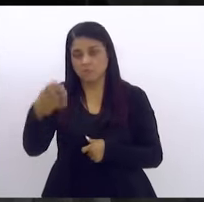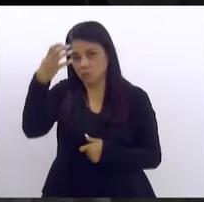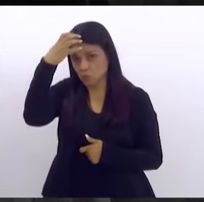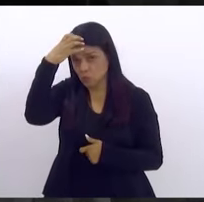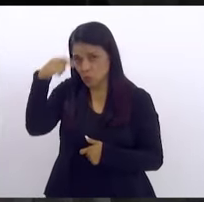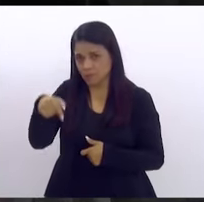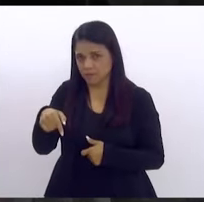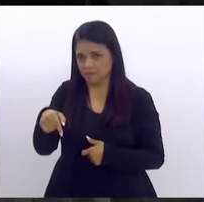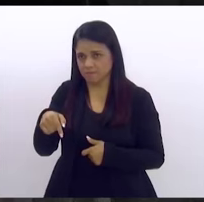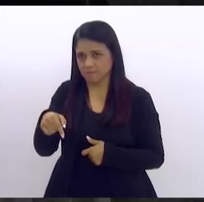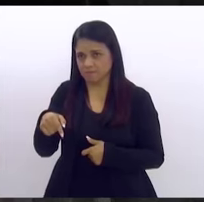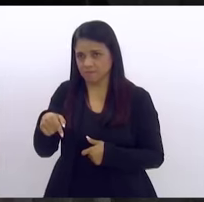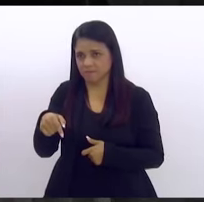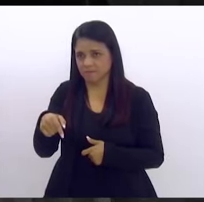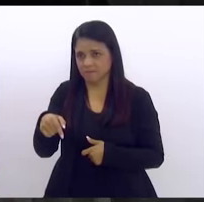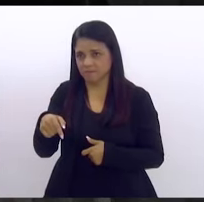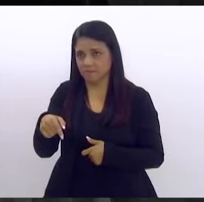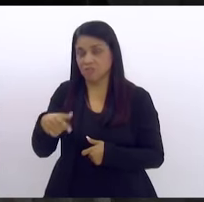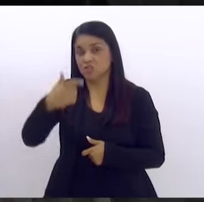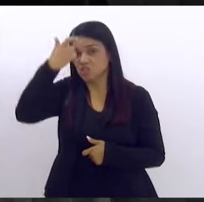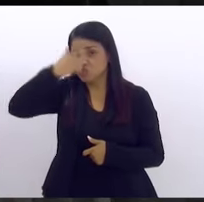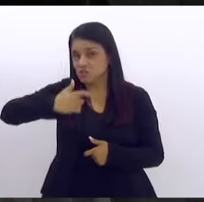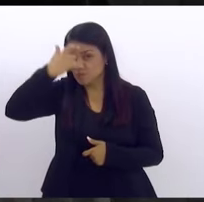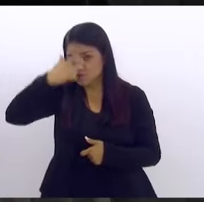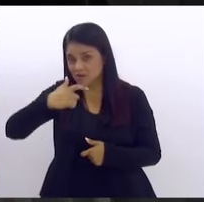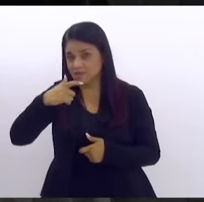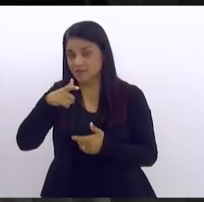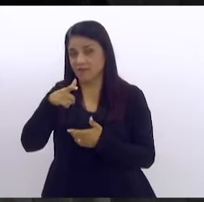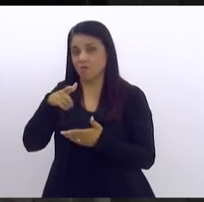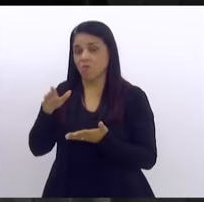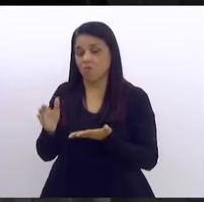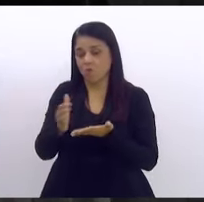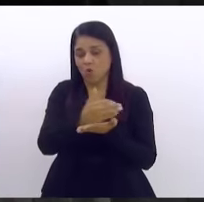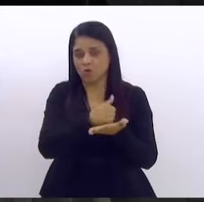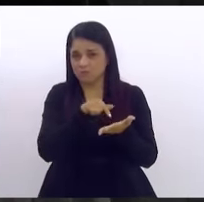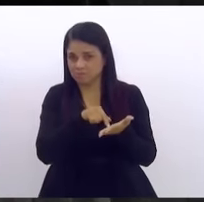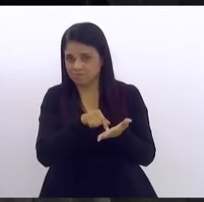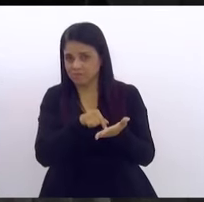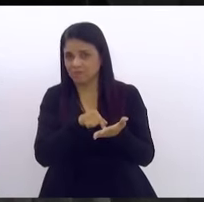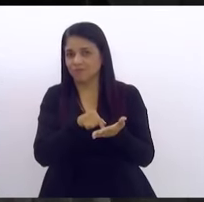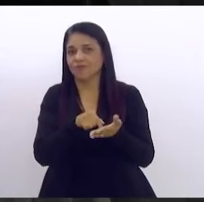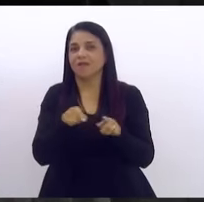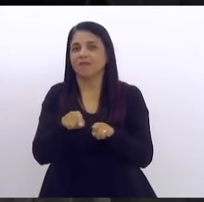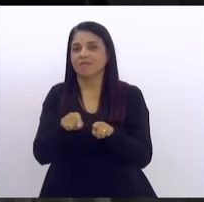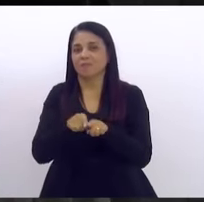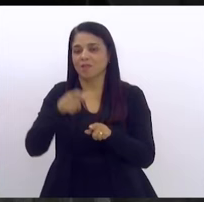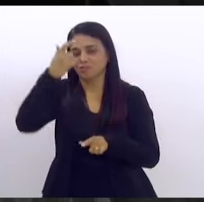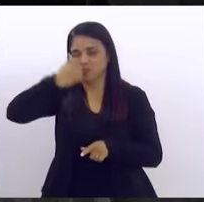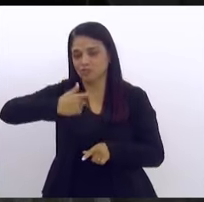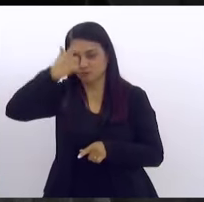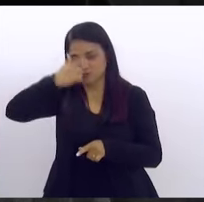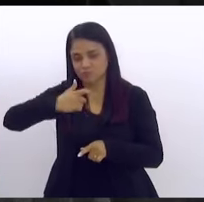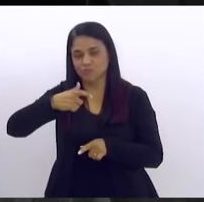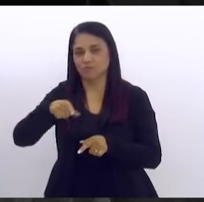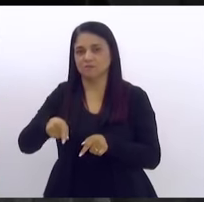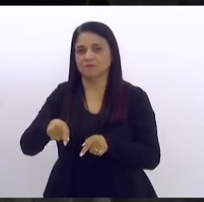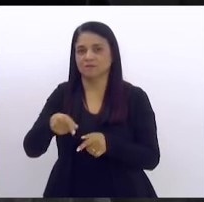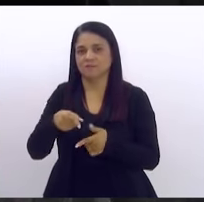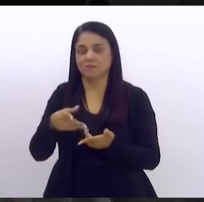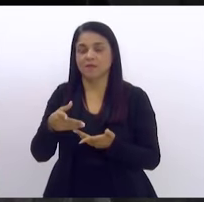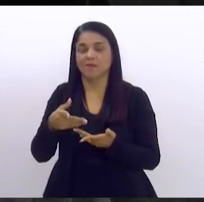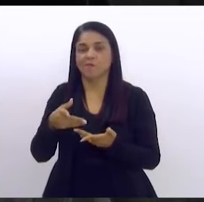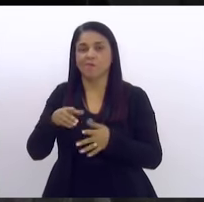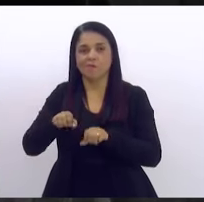porque desmoralizar o orçamento é desmoralizar o parlamento. Então pela primeira vez na história, não há